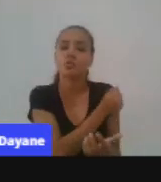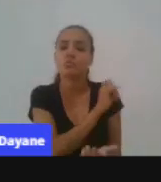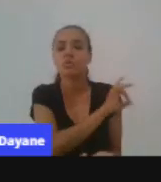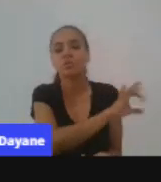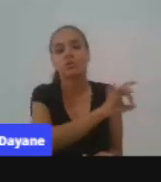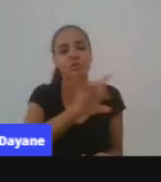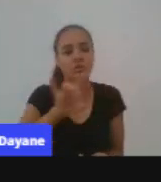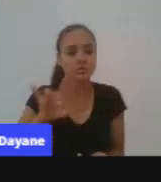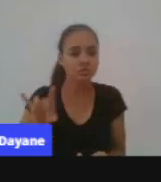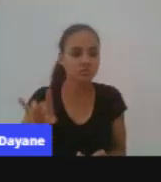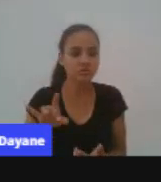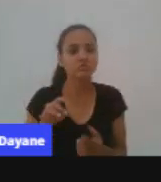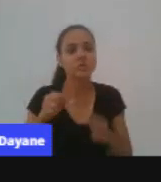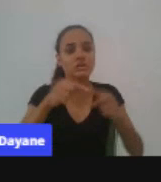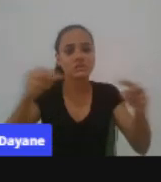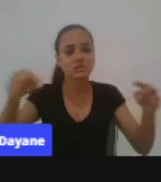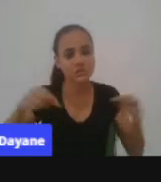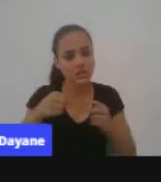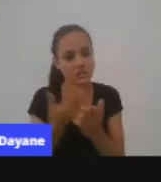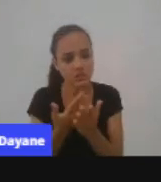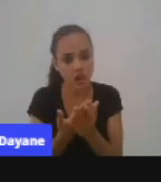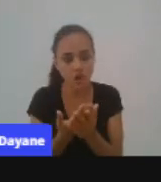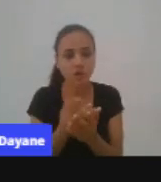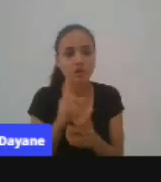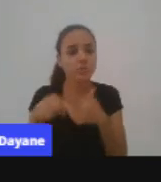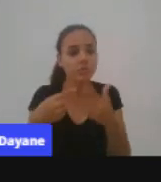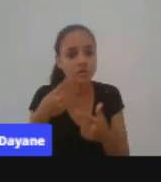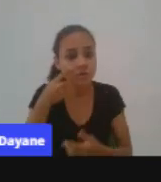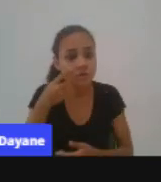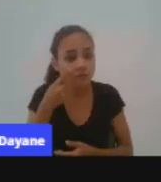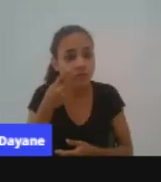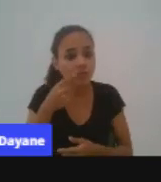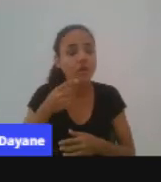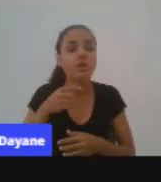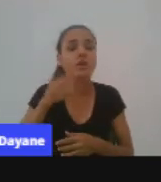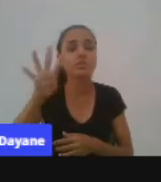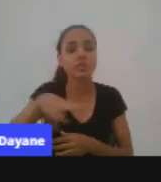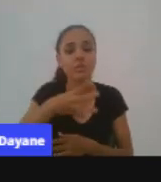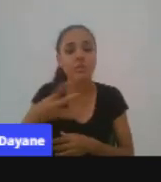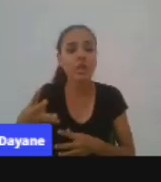você vai utilizar esse resultado. O próximo slide, por gentileza.